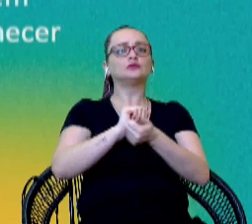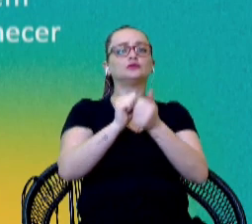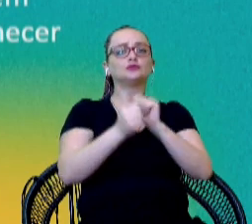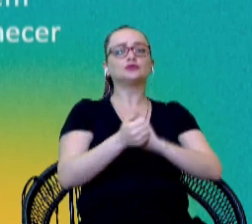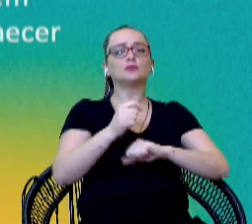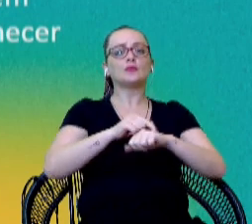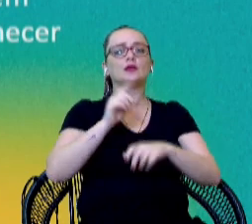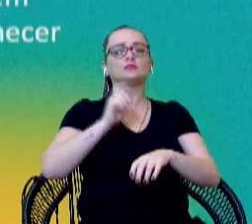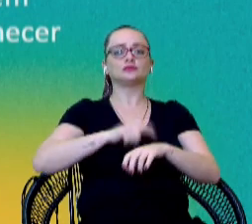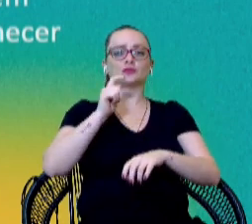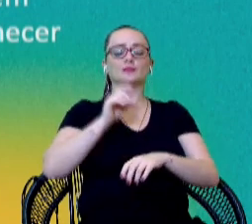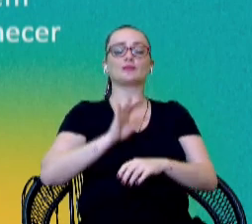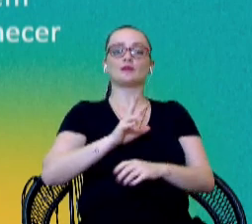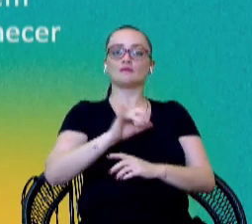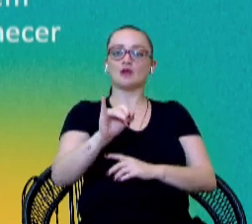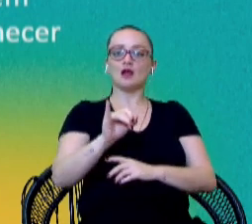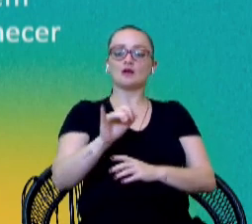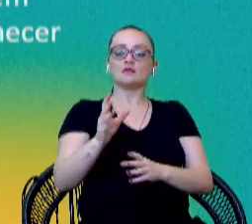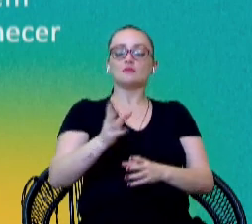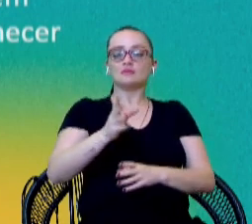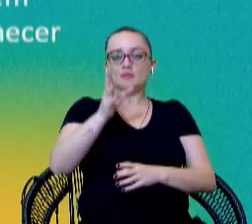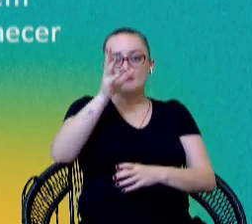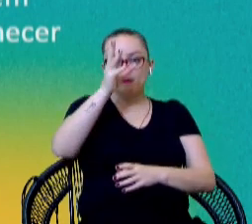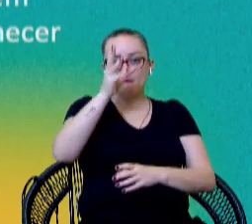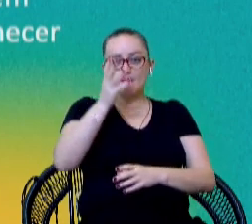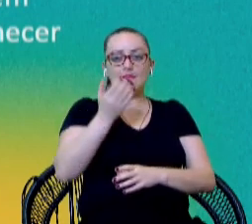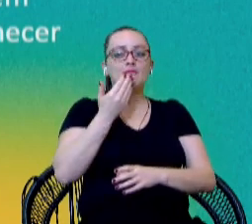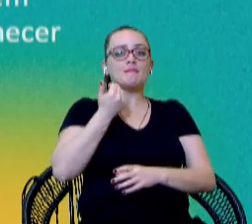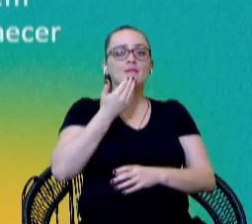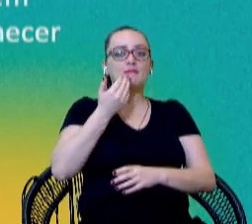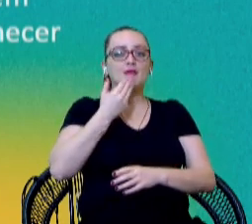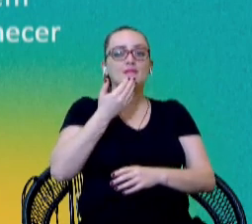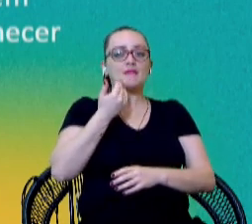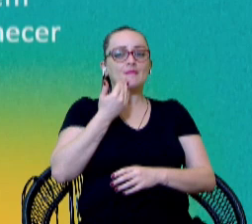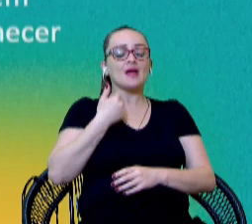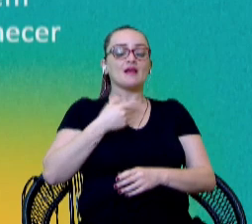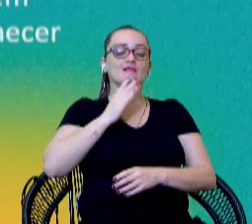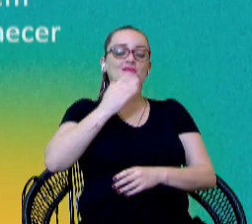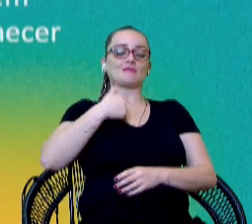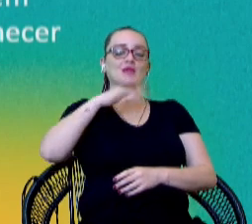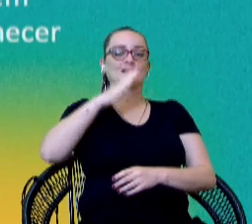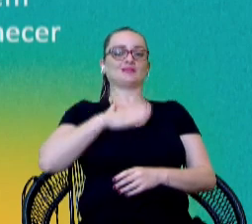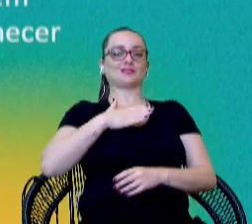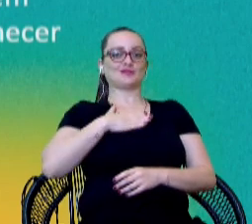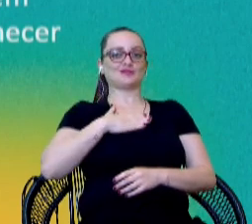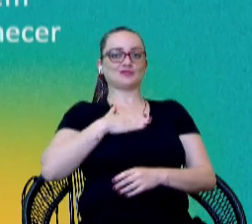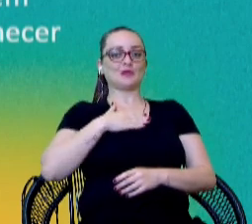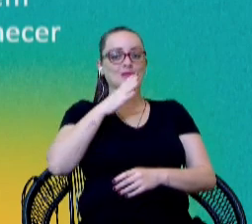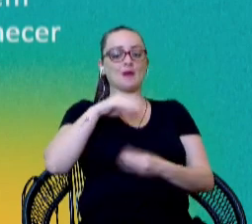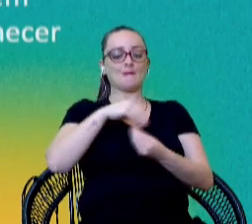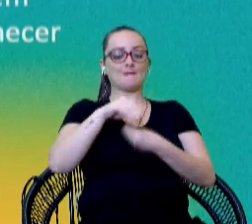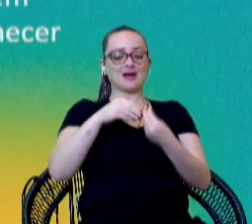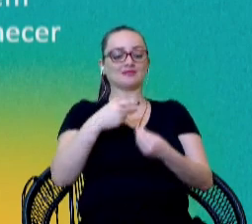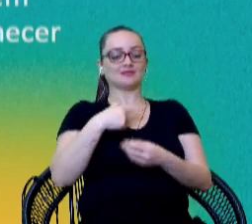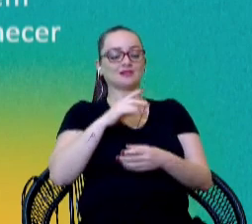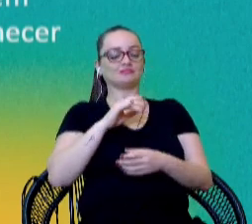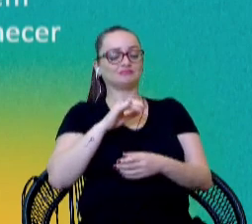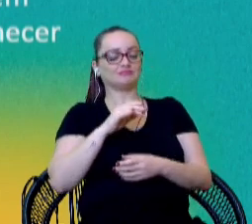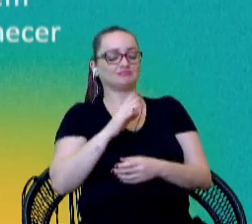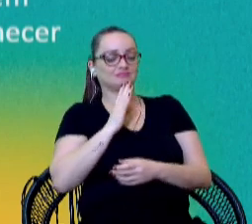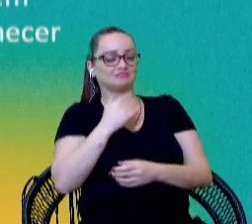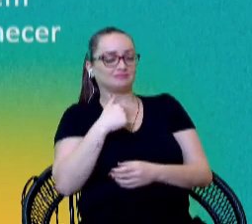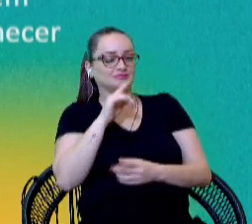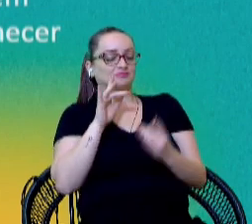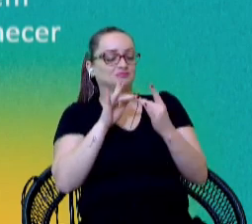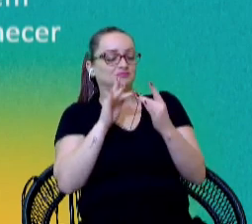momento imediato. Mas ele vai estar absorvendo o que eu quero, que é me conhecendo mais o meu mix. Então, aqui a gente está falando que é uma campanha,